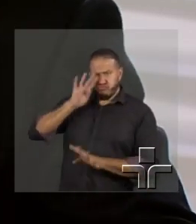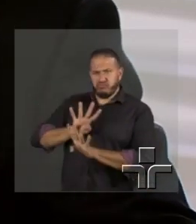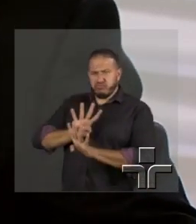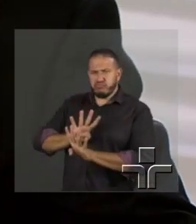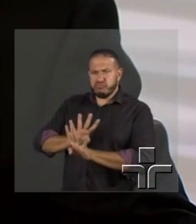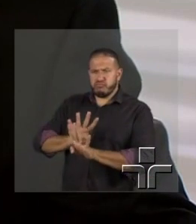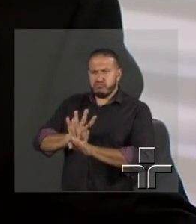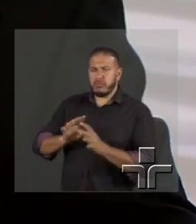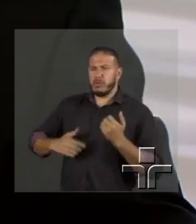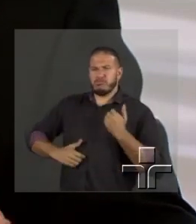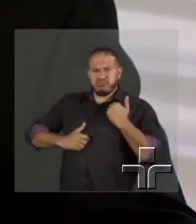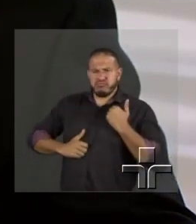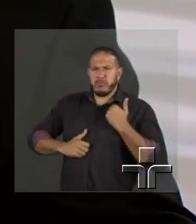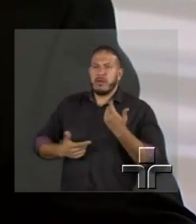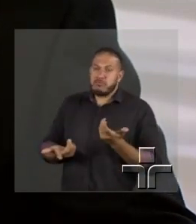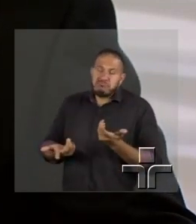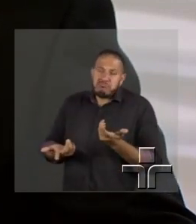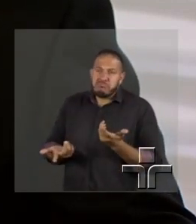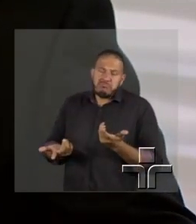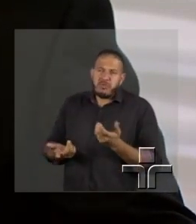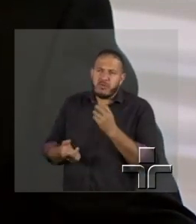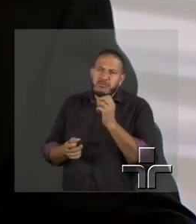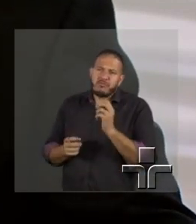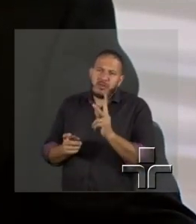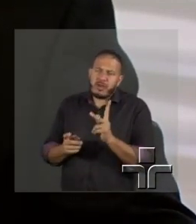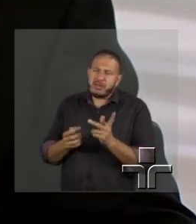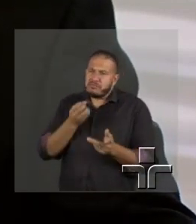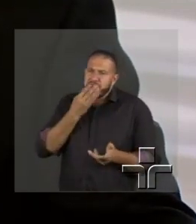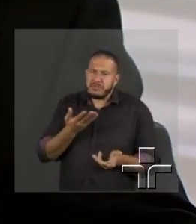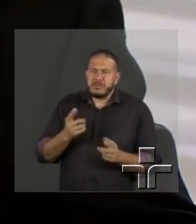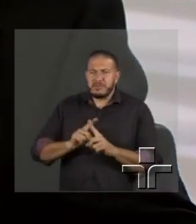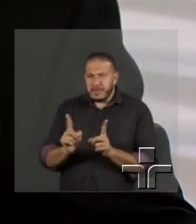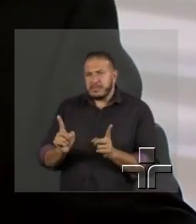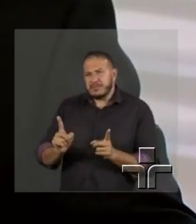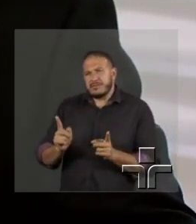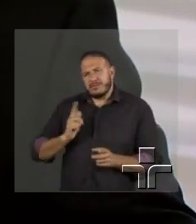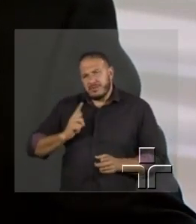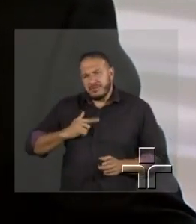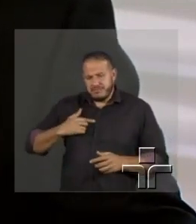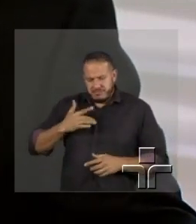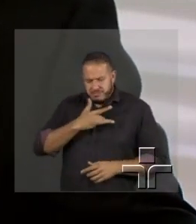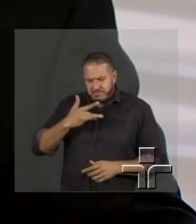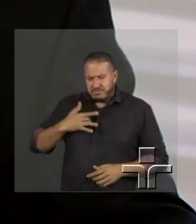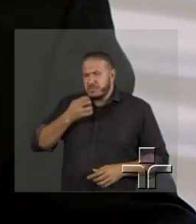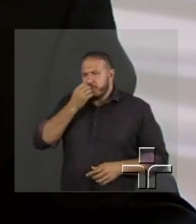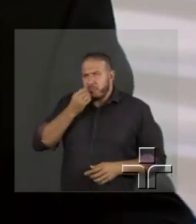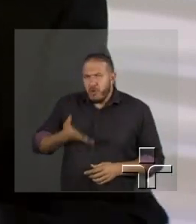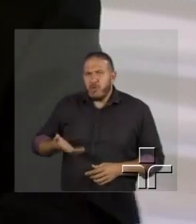inclusive, segurança pública, né? O senhor votaria nele para presidente da República?